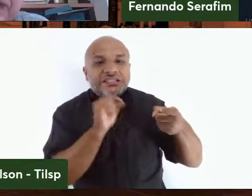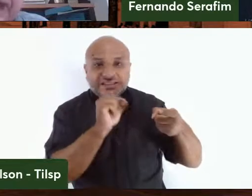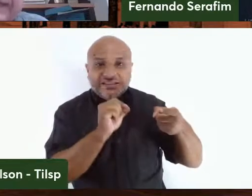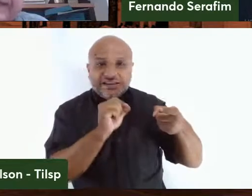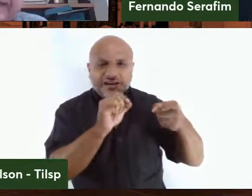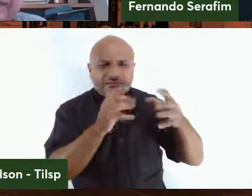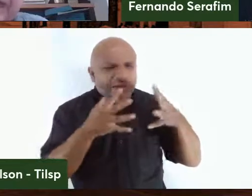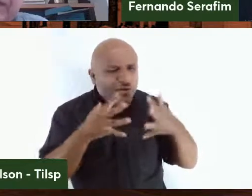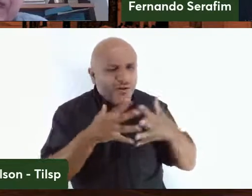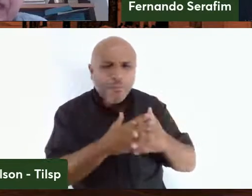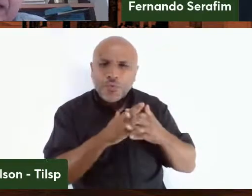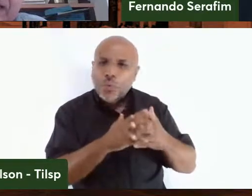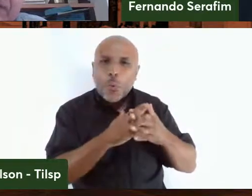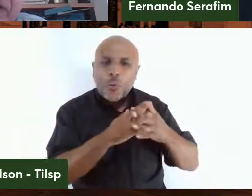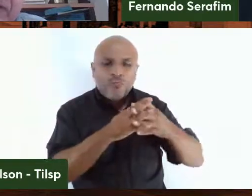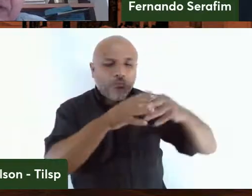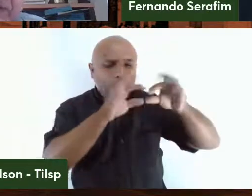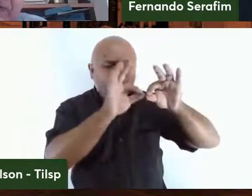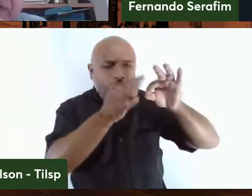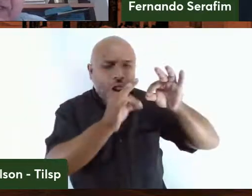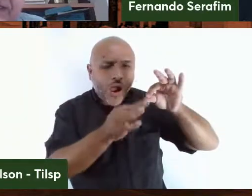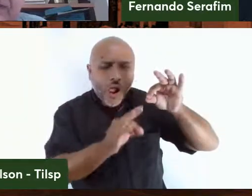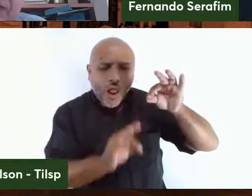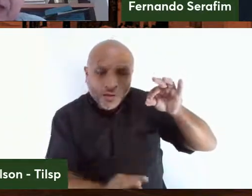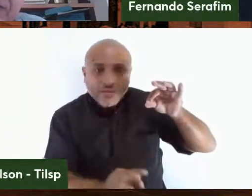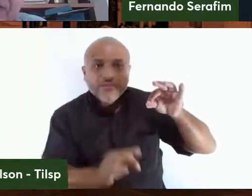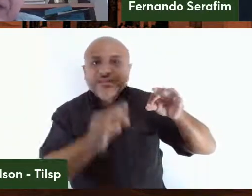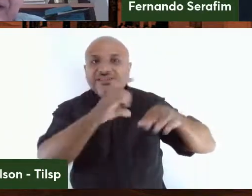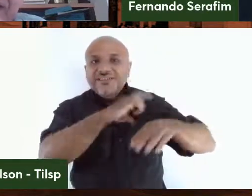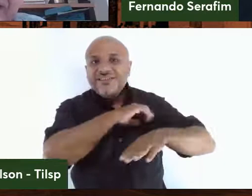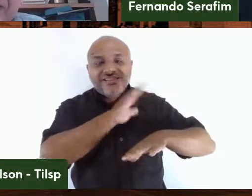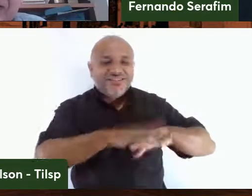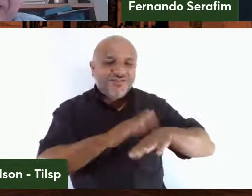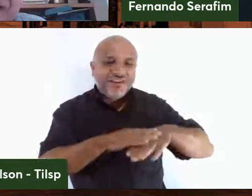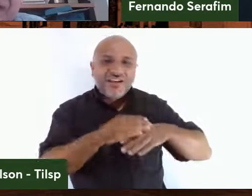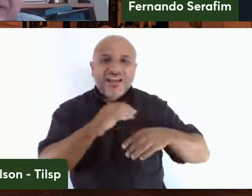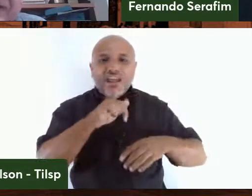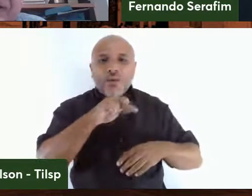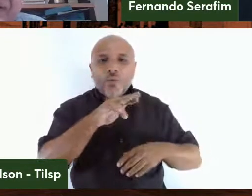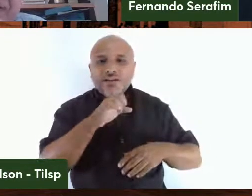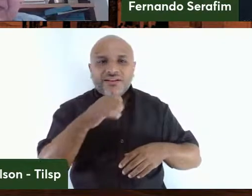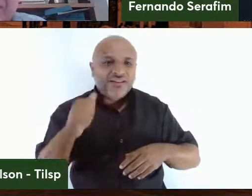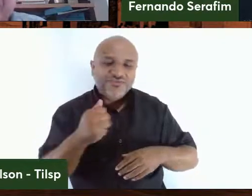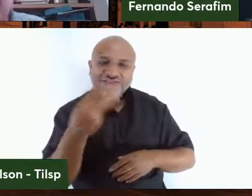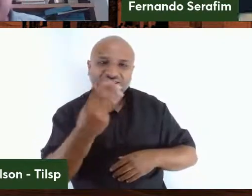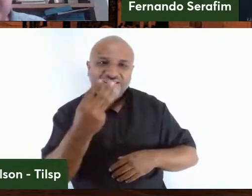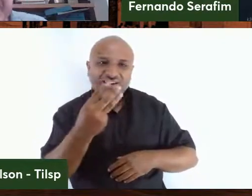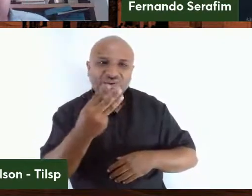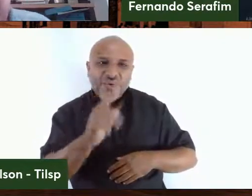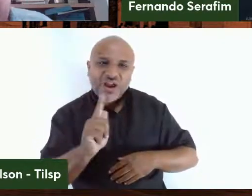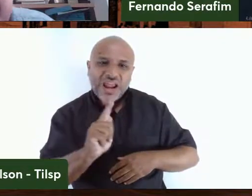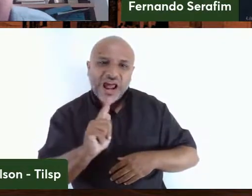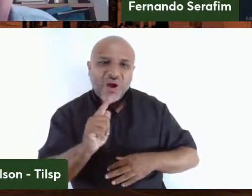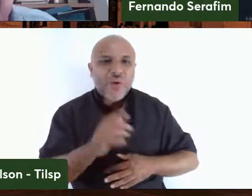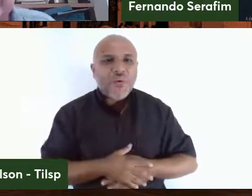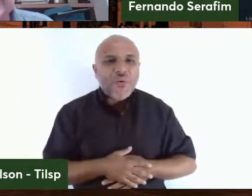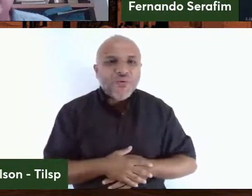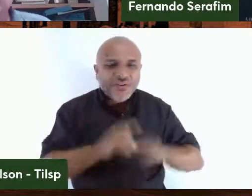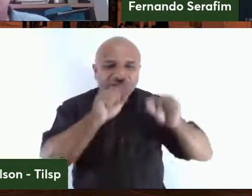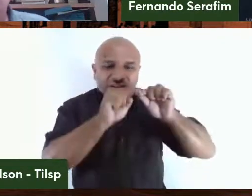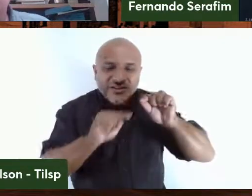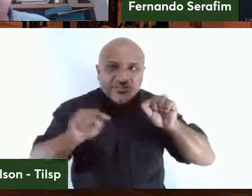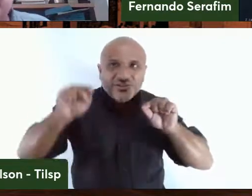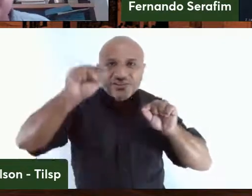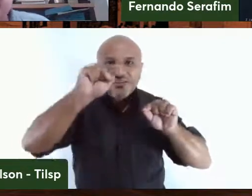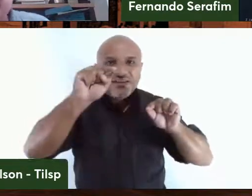muito complexa, né? É uma equação de terceiro grau, ou é uma equação com exponencial. Você